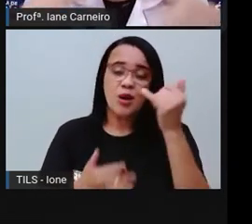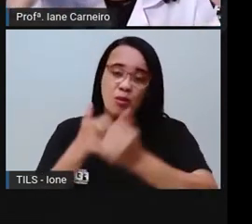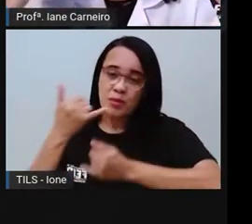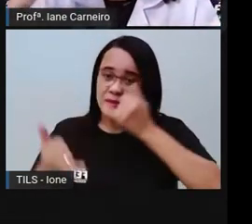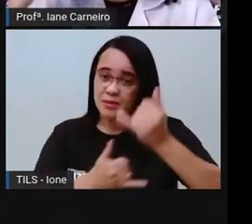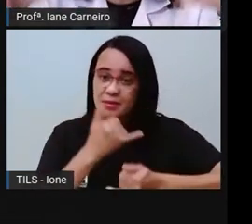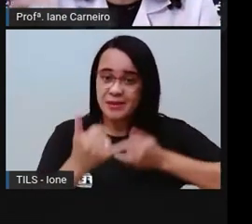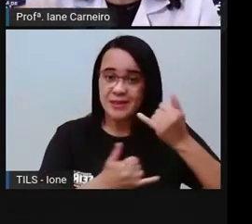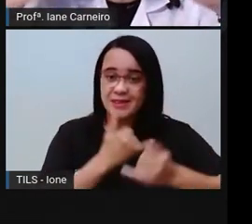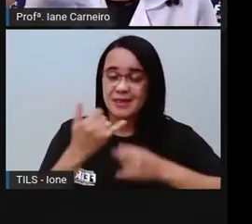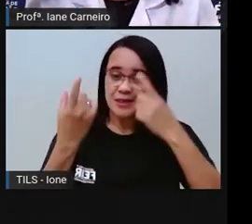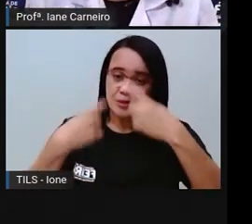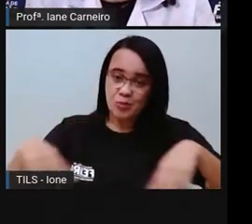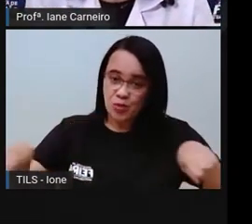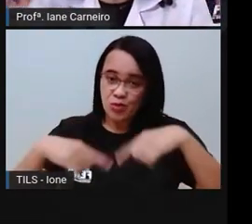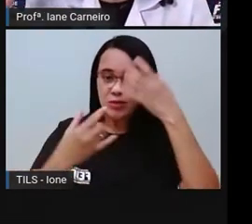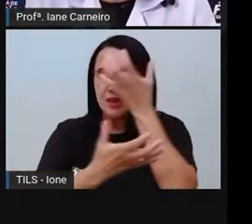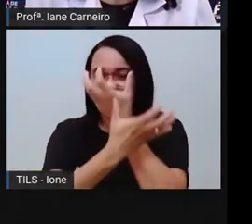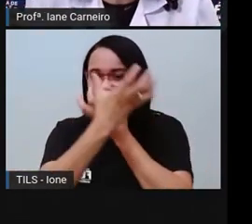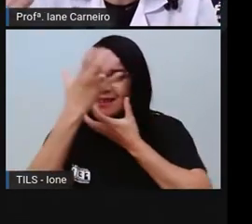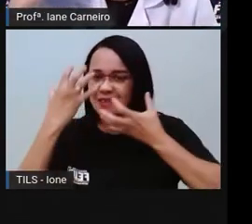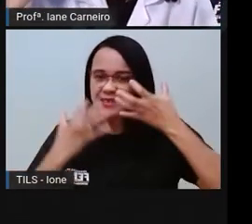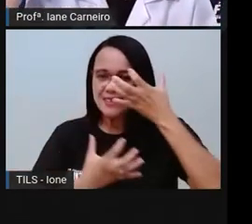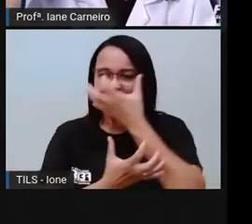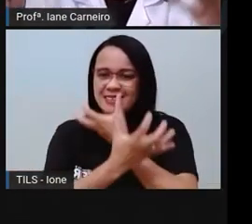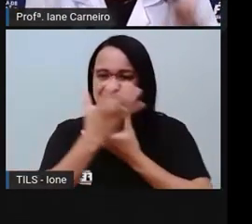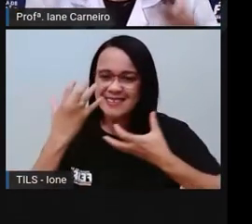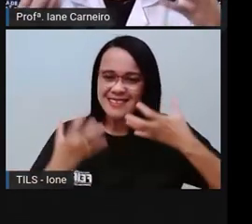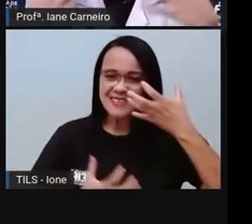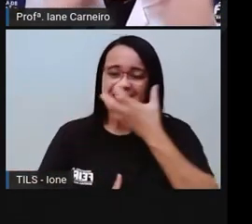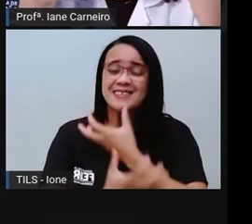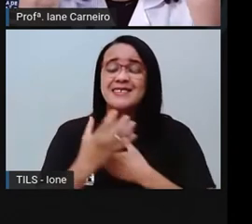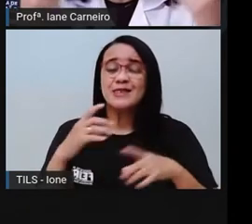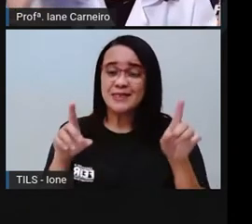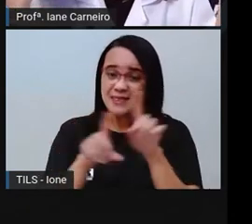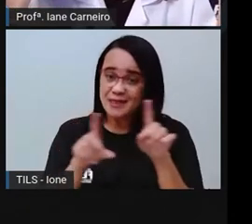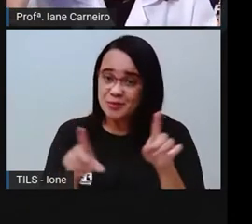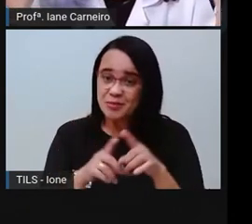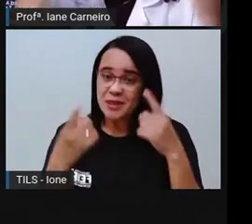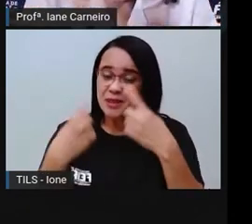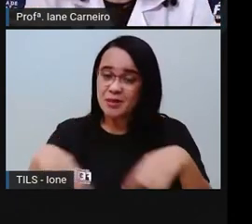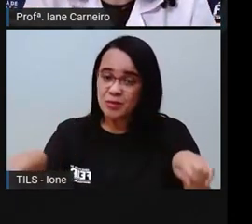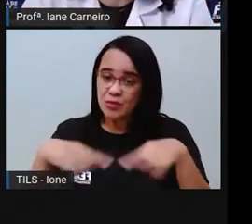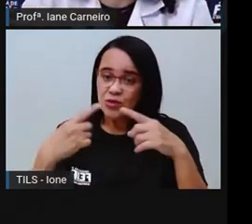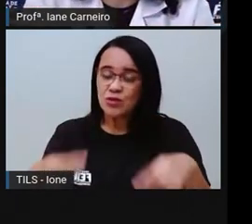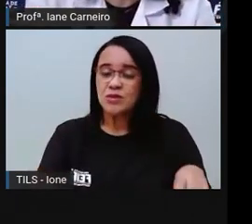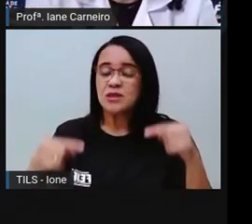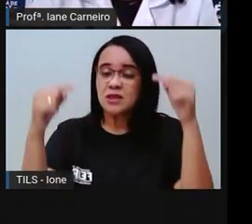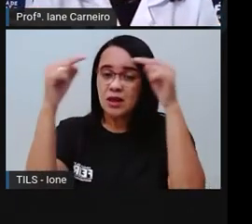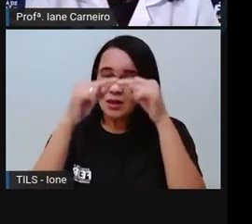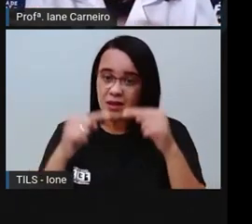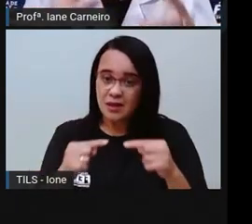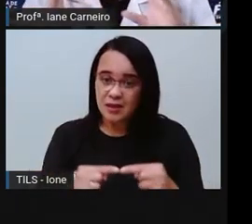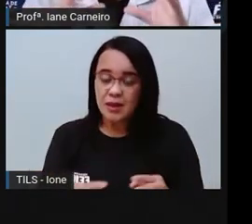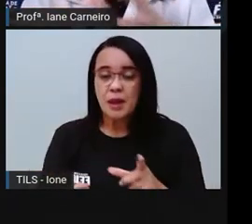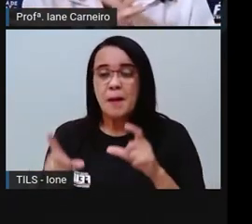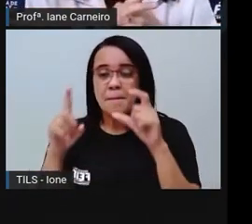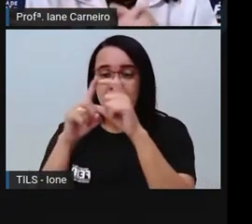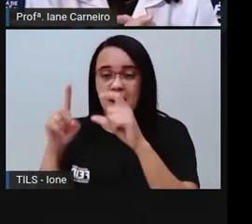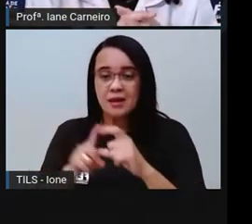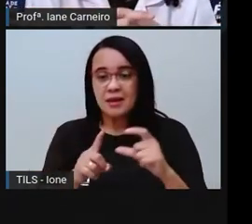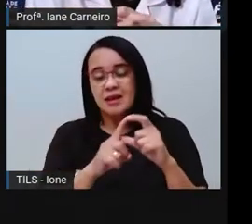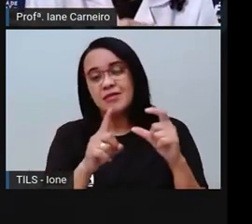cantar fez te ritmo né quem Musicalidade as parlendas também tem rimas né então